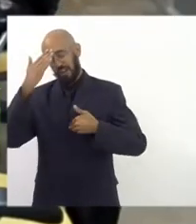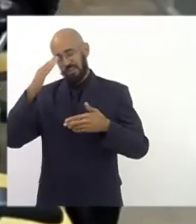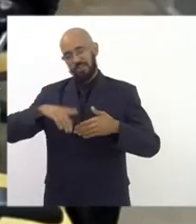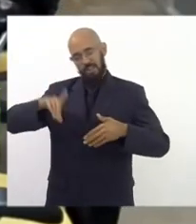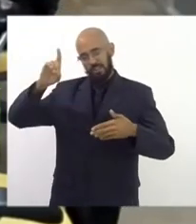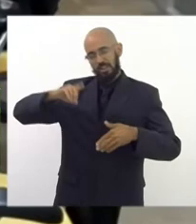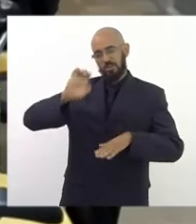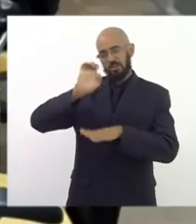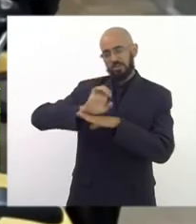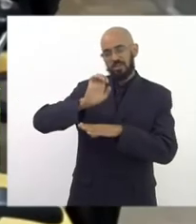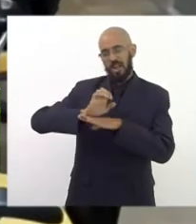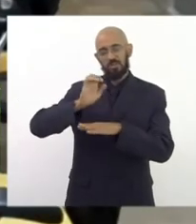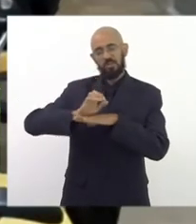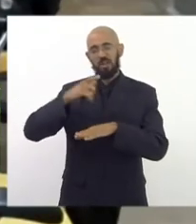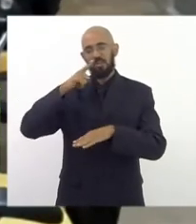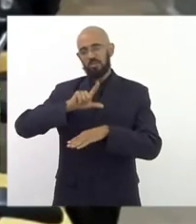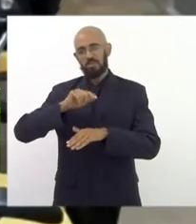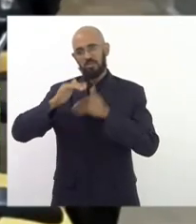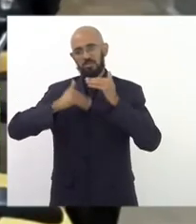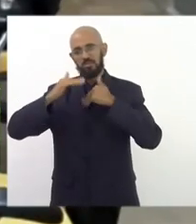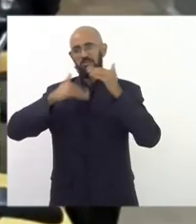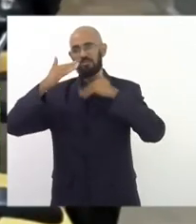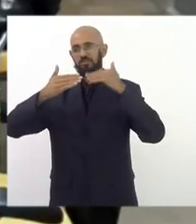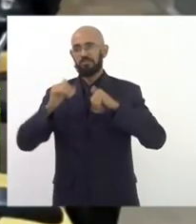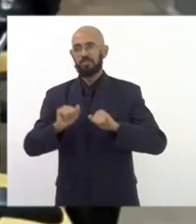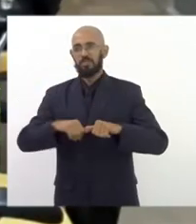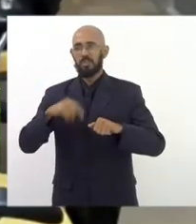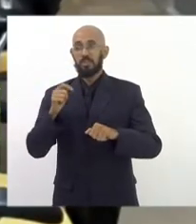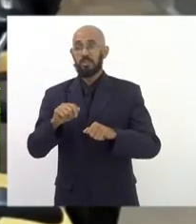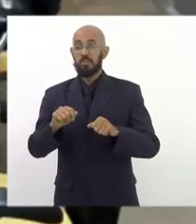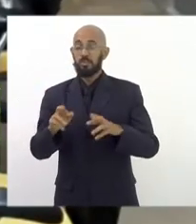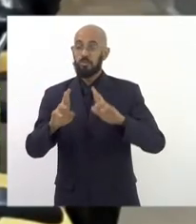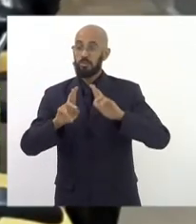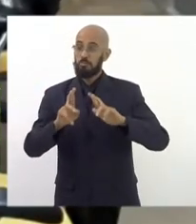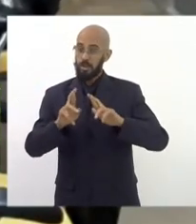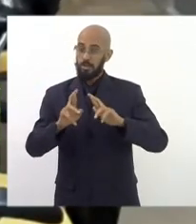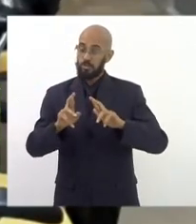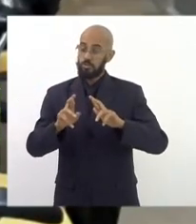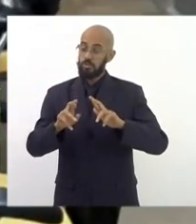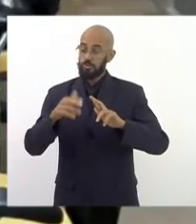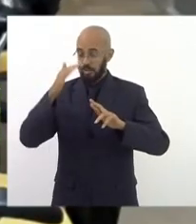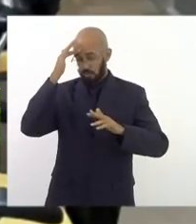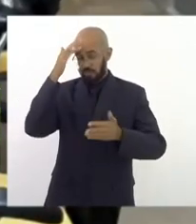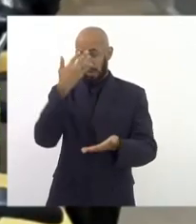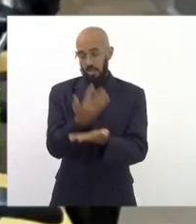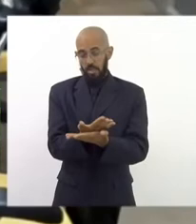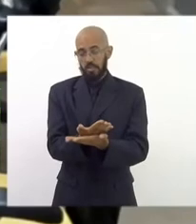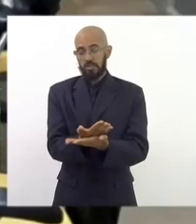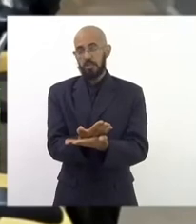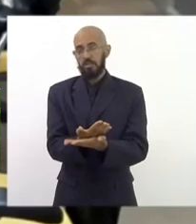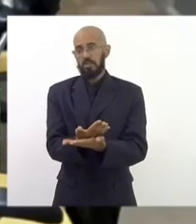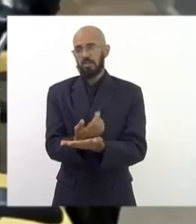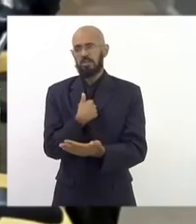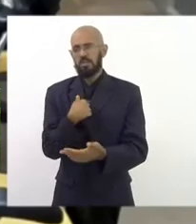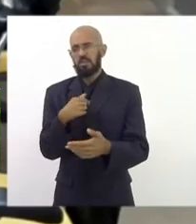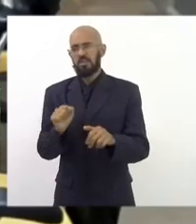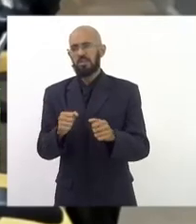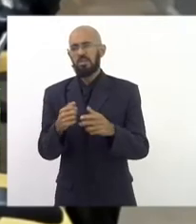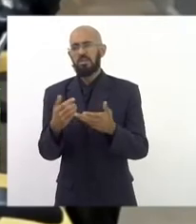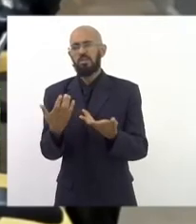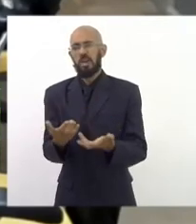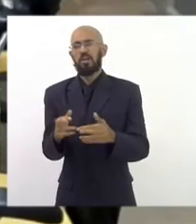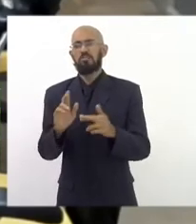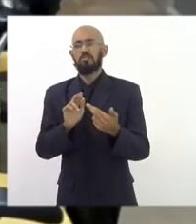torce que a gente possa fazer o desenvolvimento, e eu tenho a certeza, e aí eu vou fazer uma